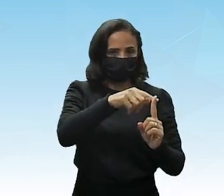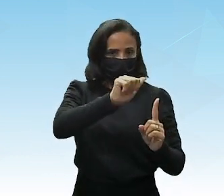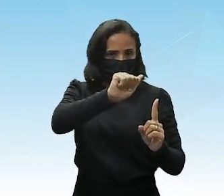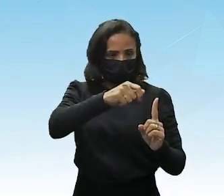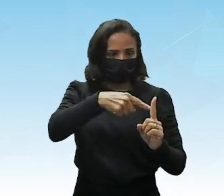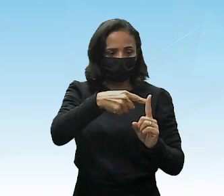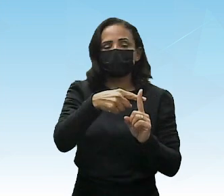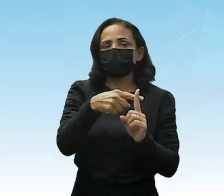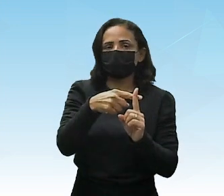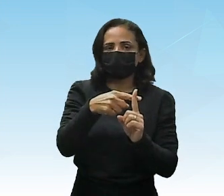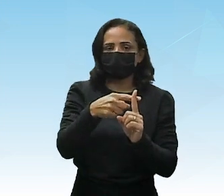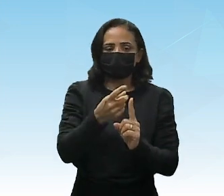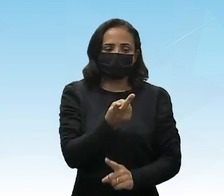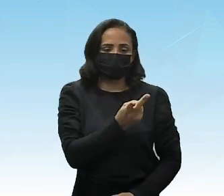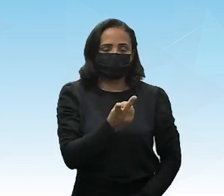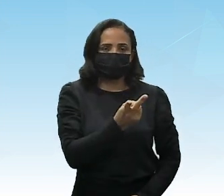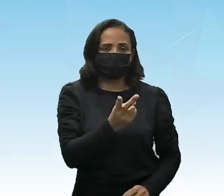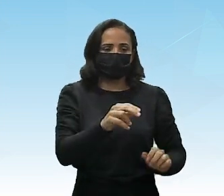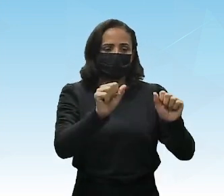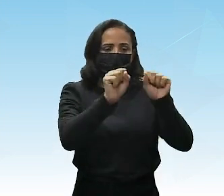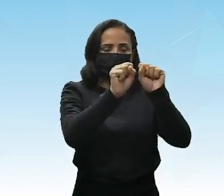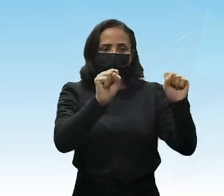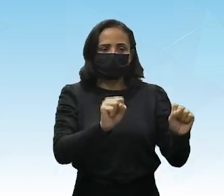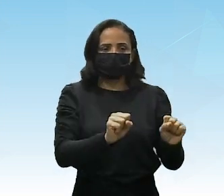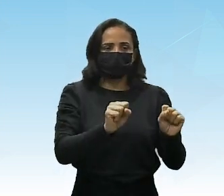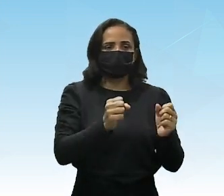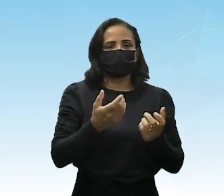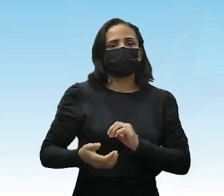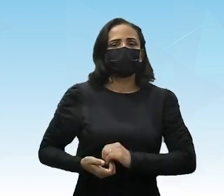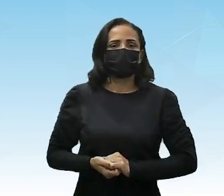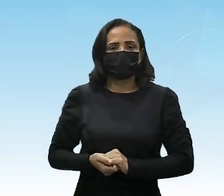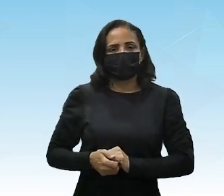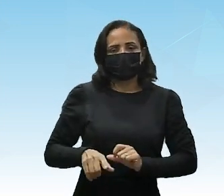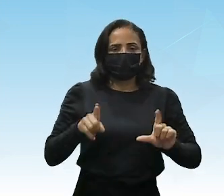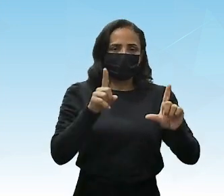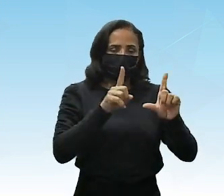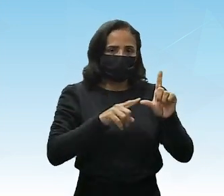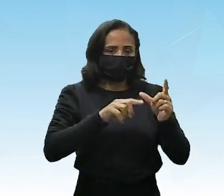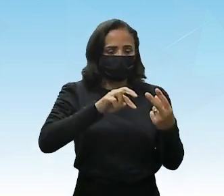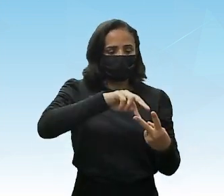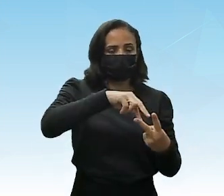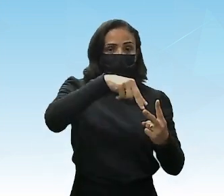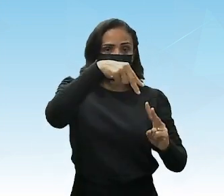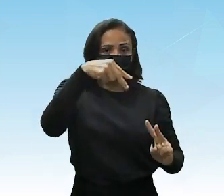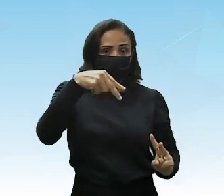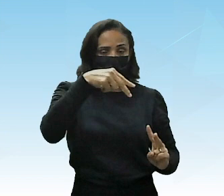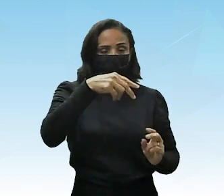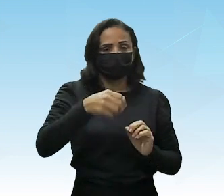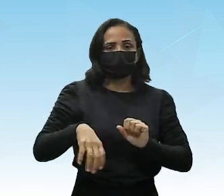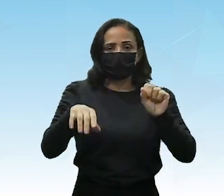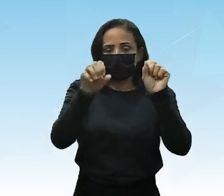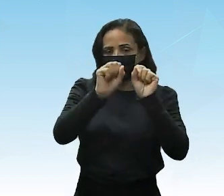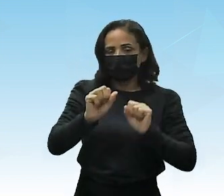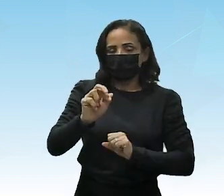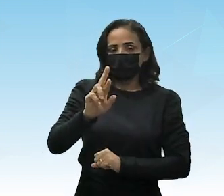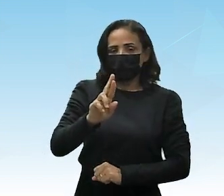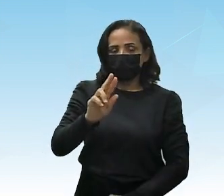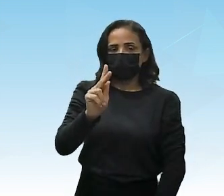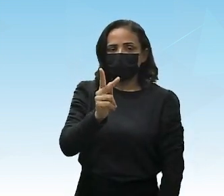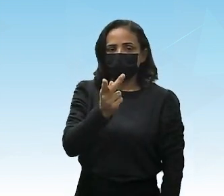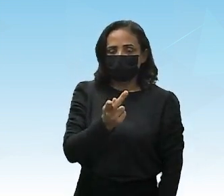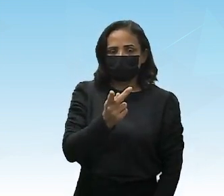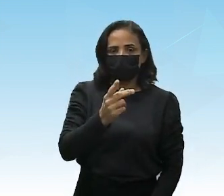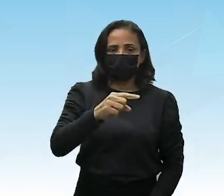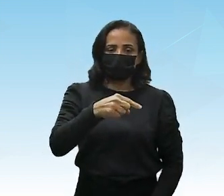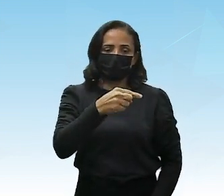falando 2 sistemas. O sistema BO, que é o da letrinha, que é uma genética, e o sistema RH, que é o do sinal, é